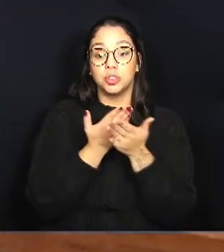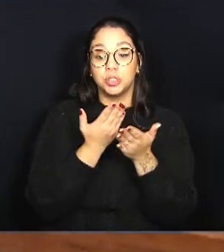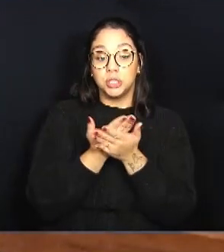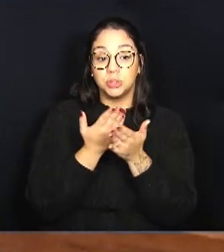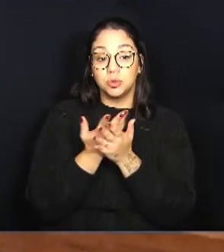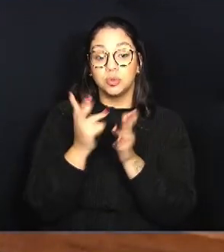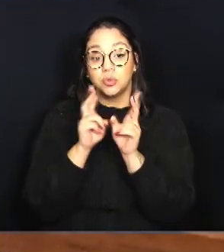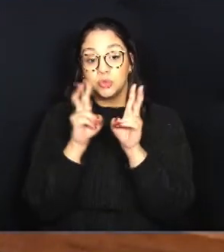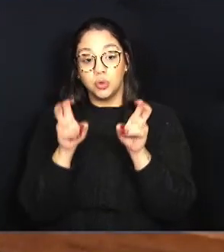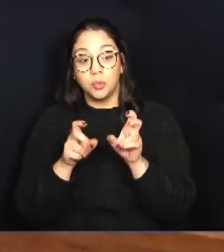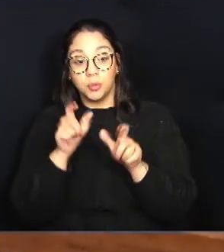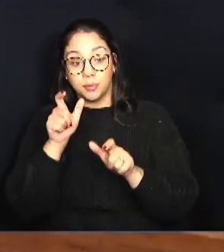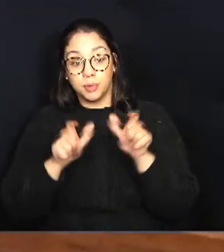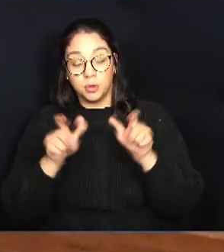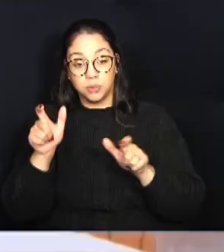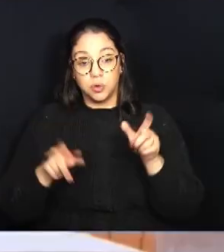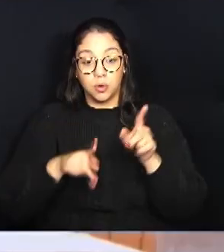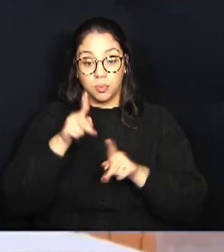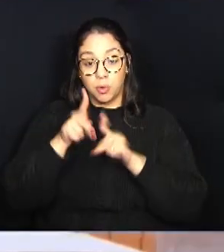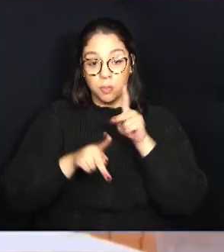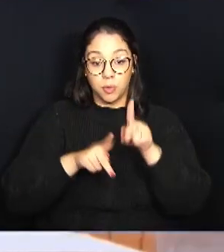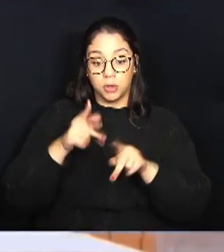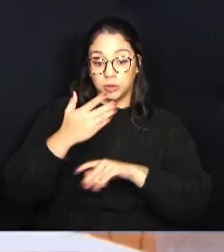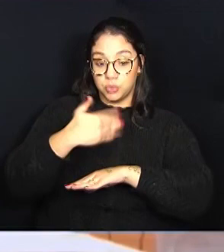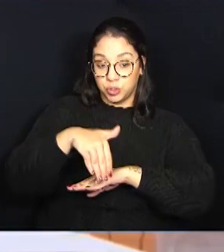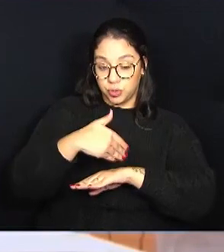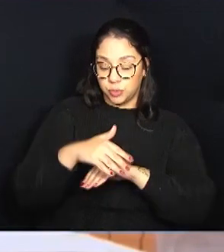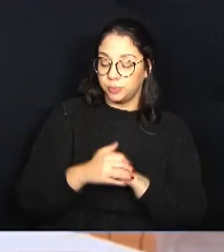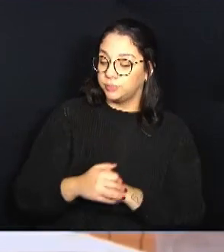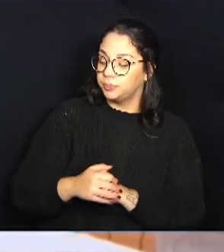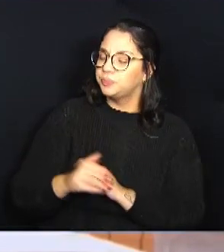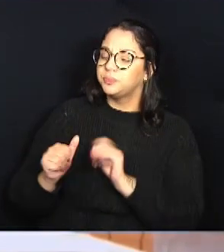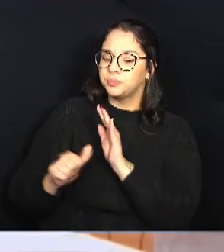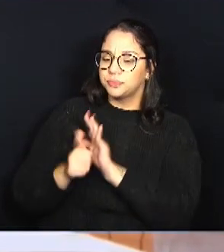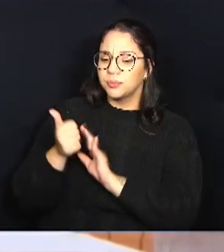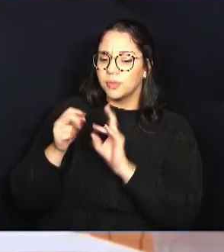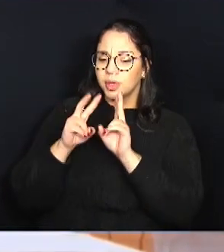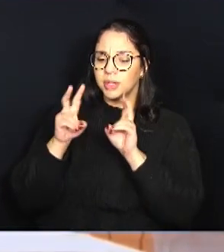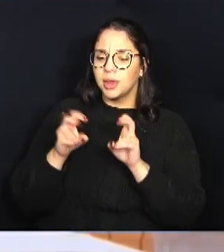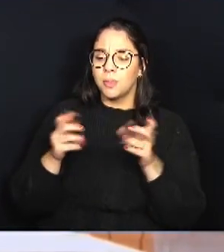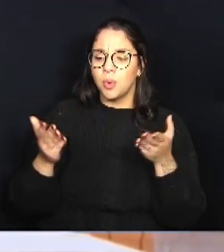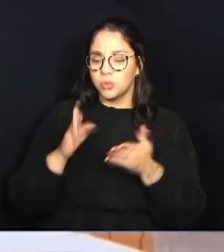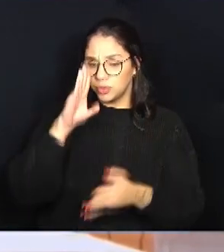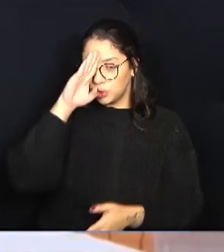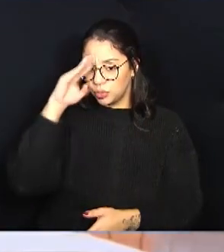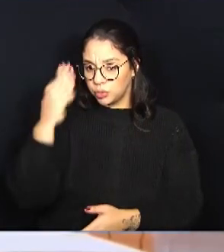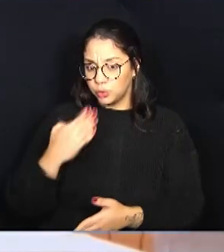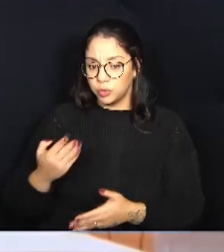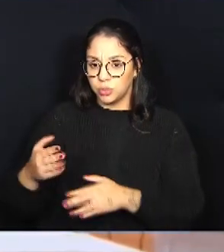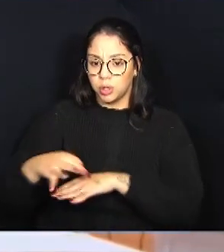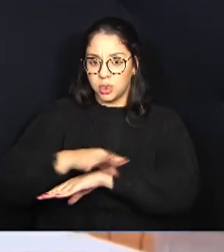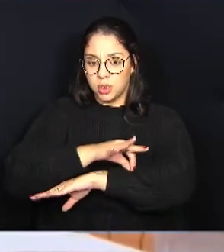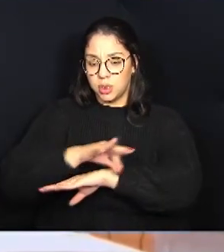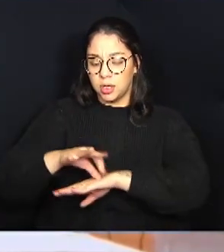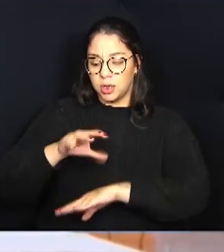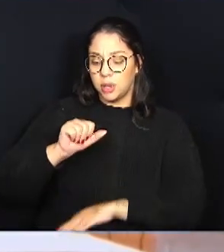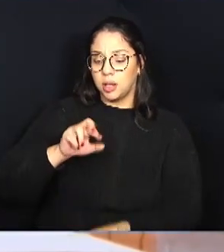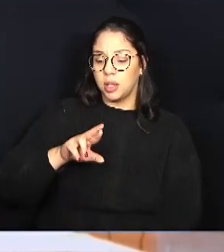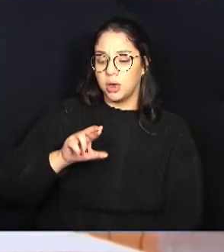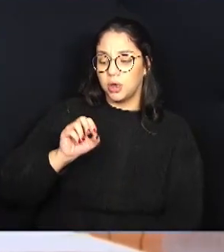sobre População em Situação de Rua. E o nosso primeiro tema hoje, temos a honra de receber a arquiteta Carolina